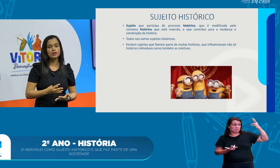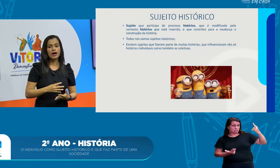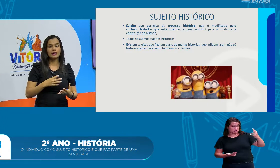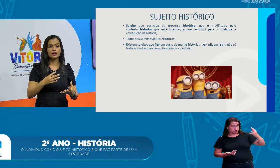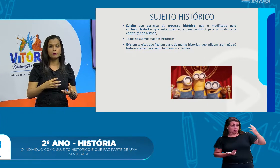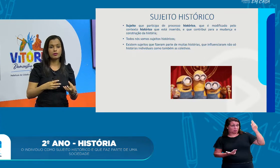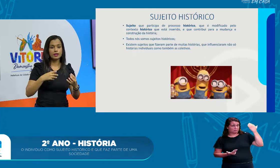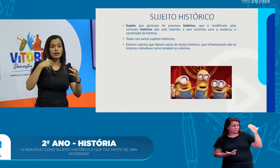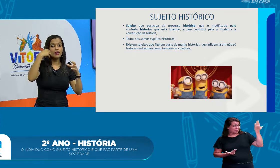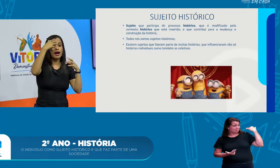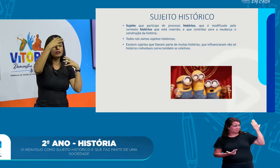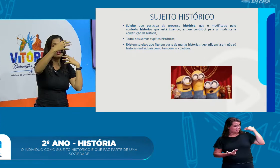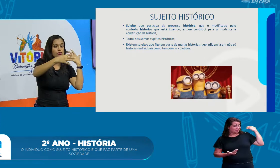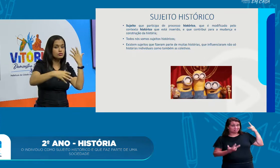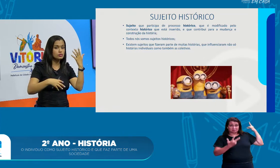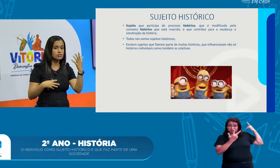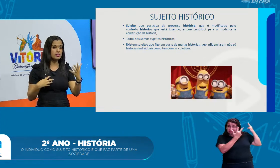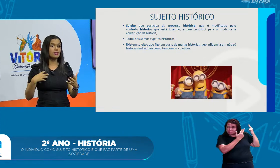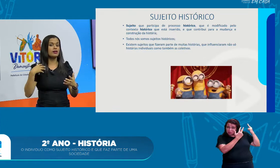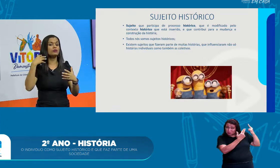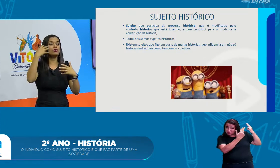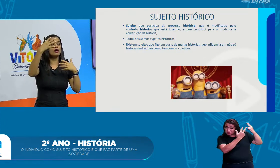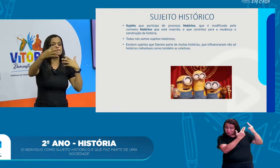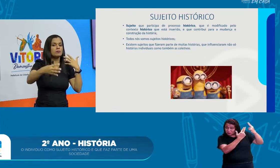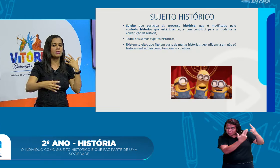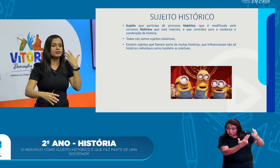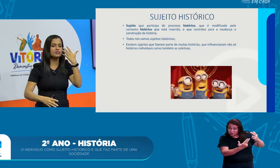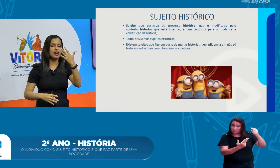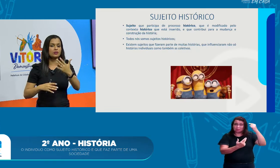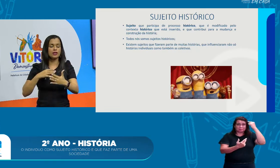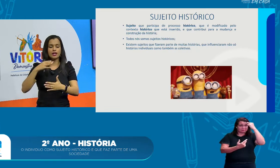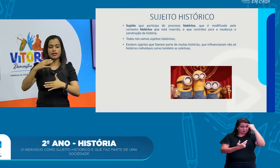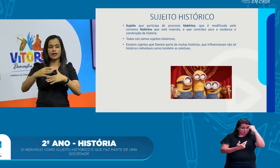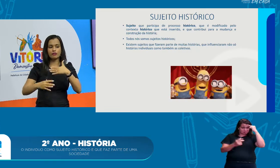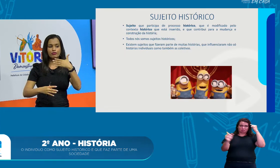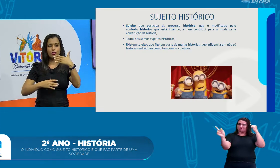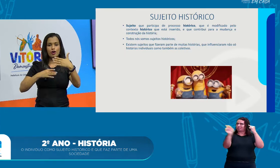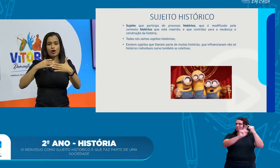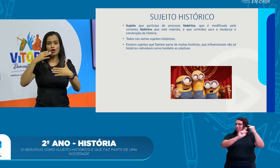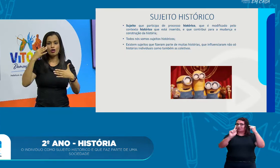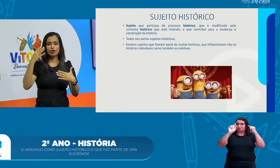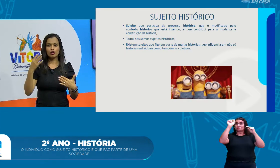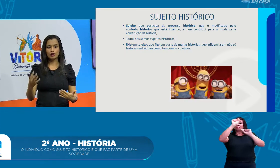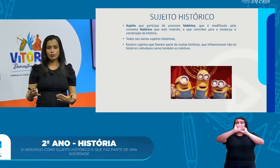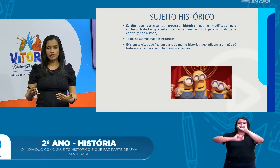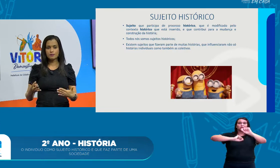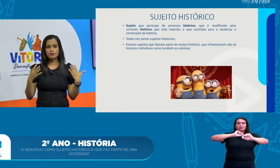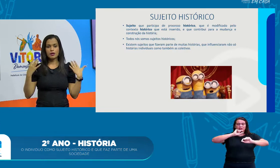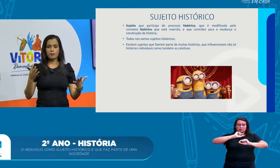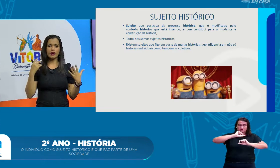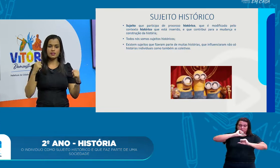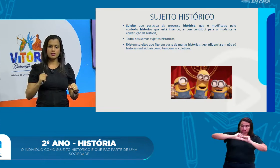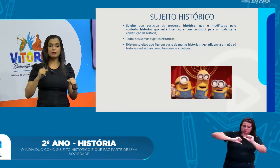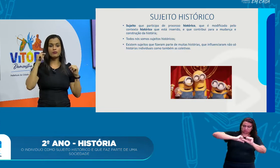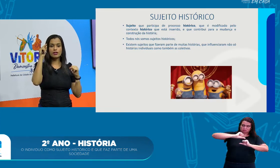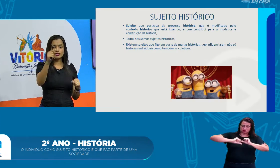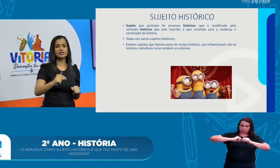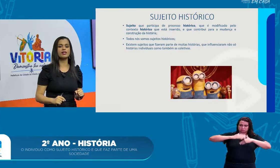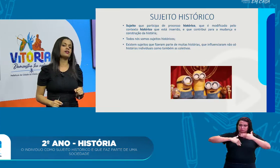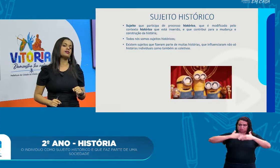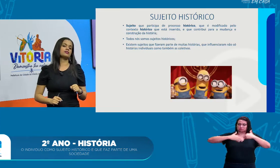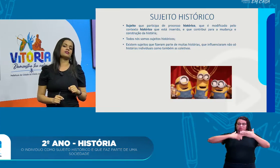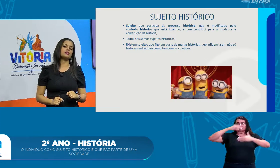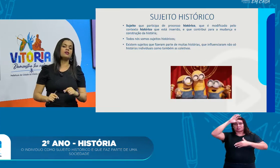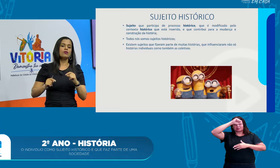passado. Até porque o nosso aprendizado, ele evolui. Por exemplo,